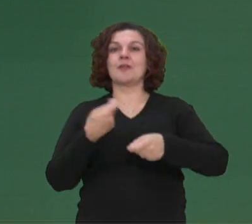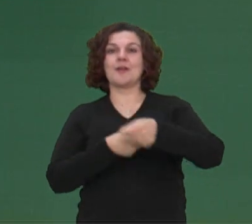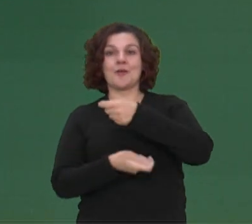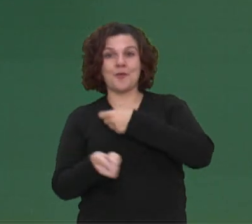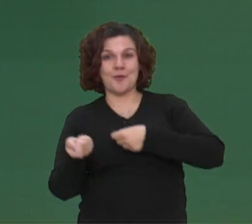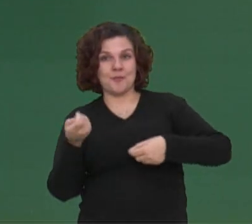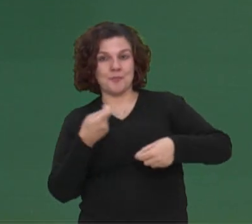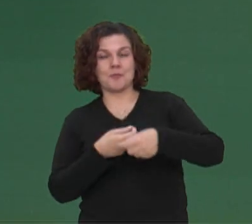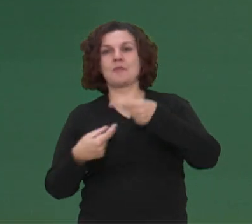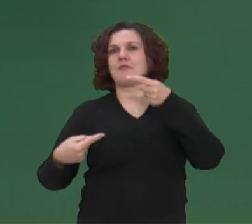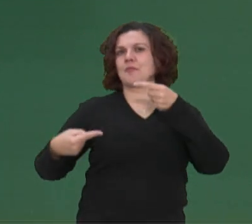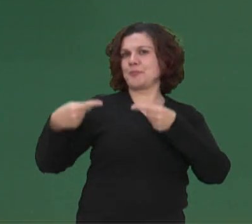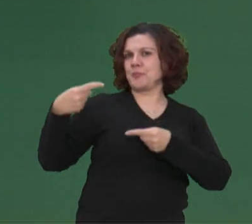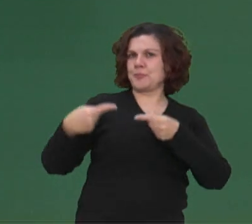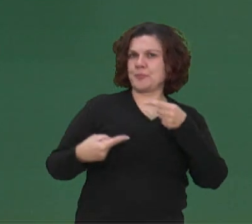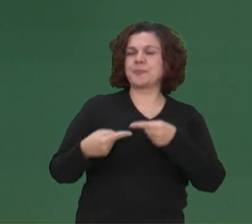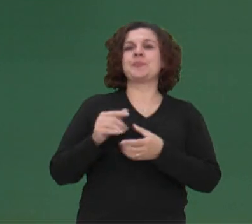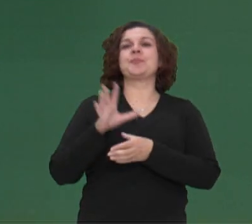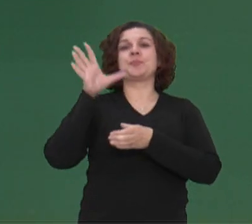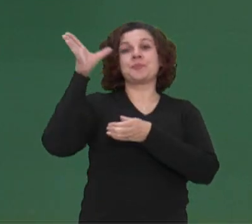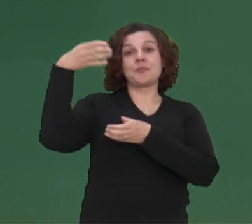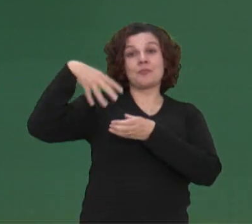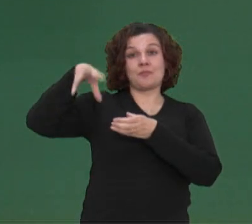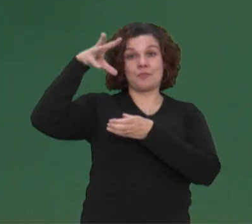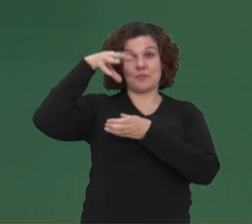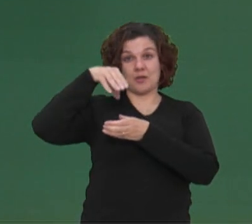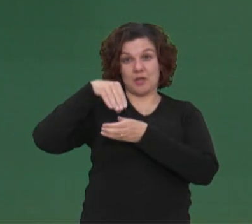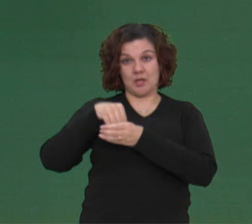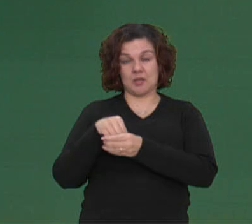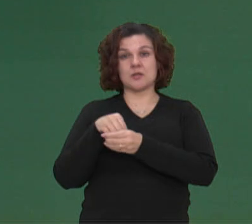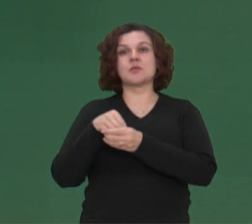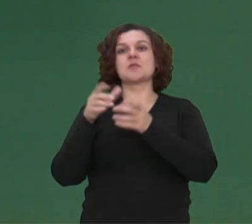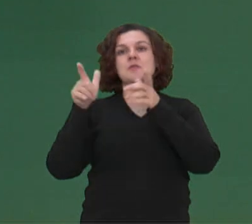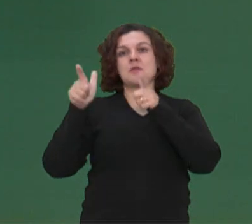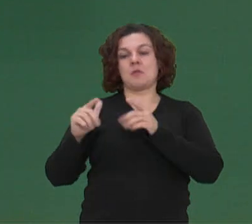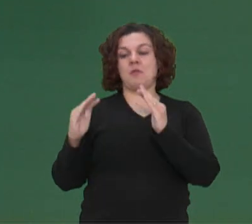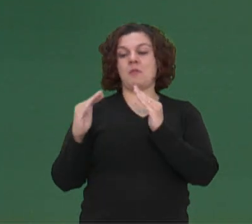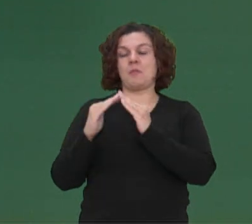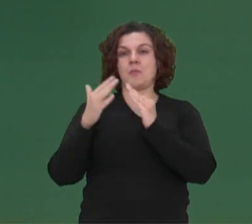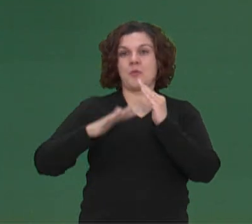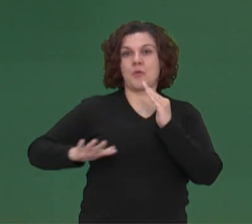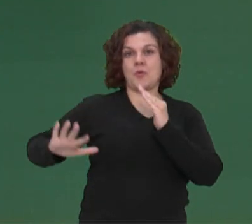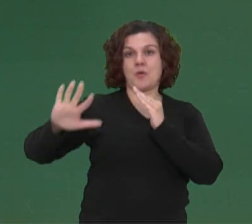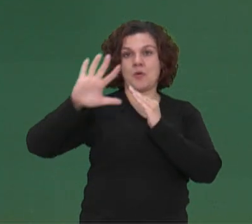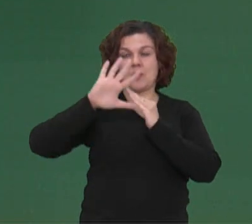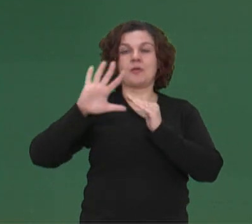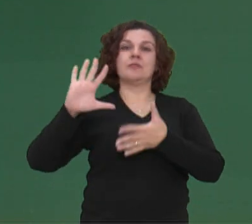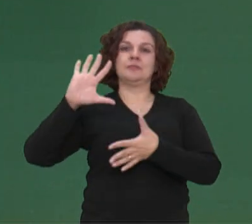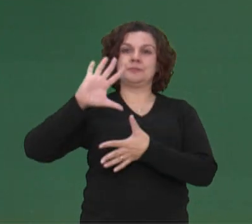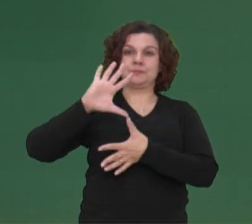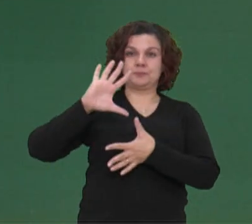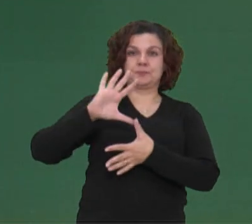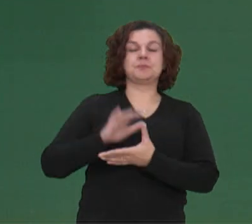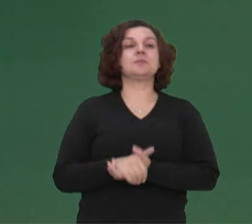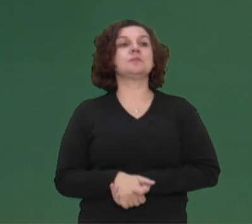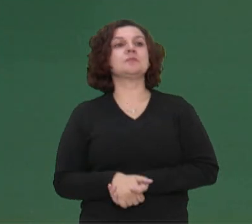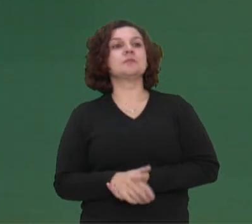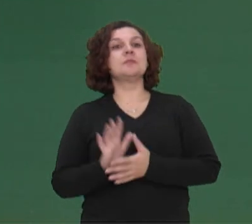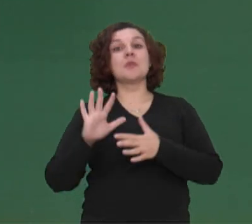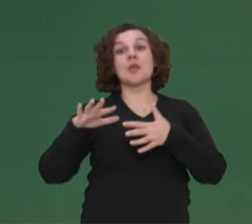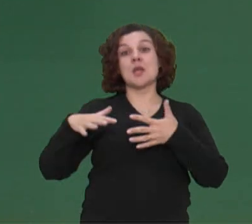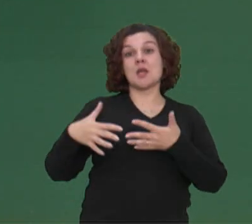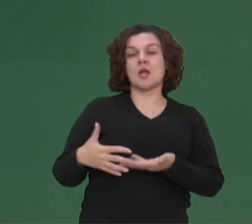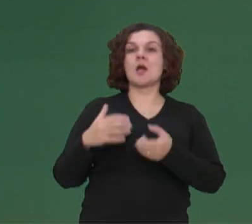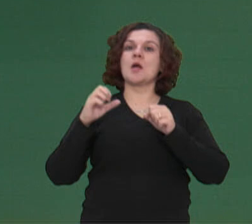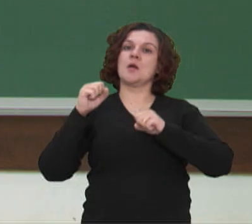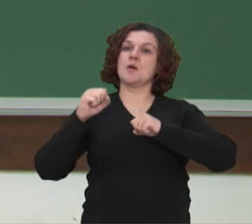geoeconômica, geopolítica, dentro e de uso e ocupação do solo dentro do continente americano. Então, a